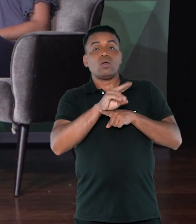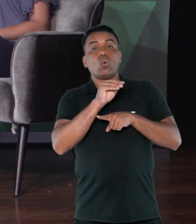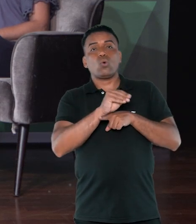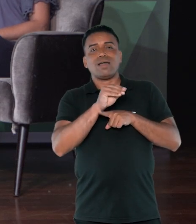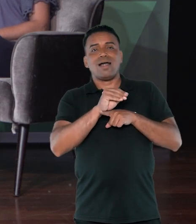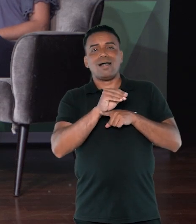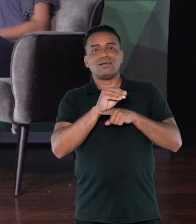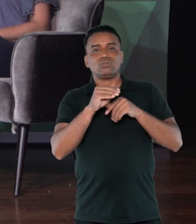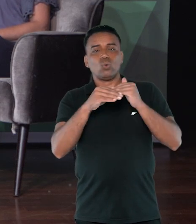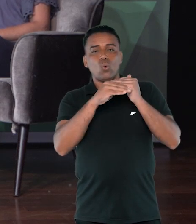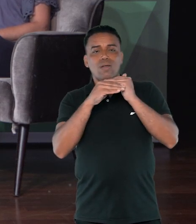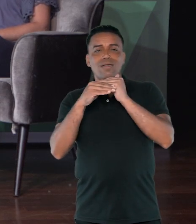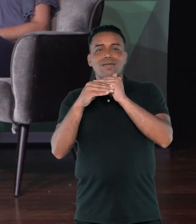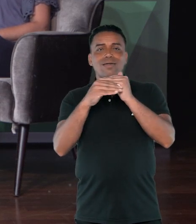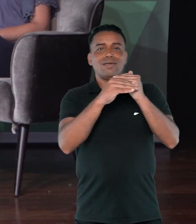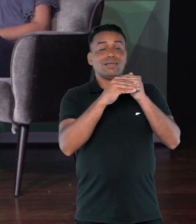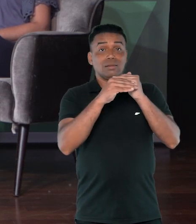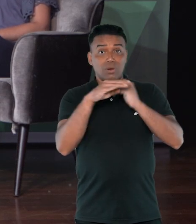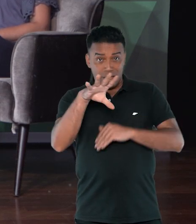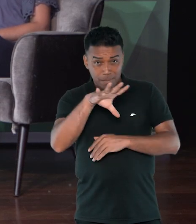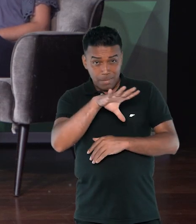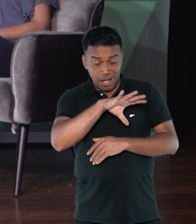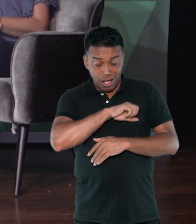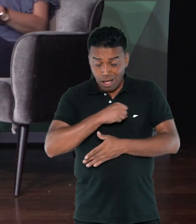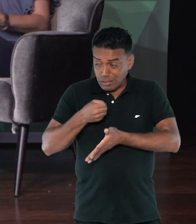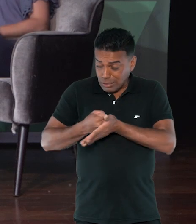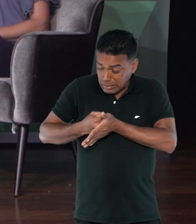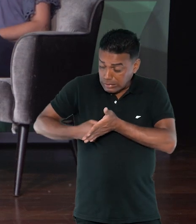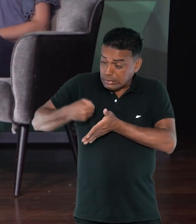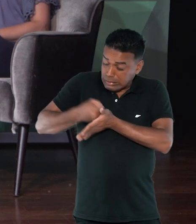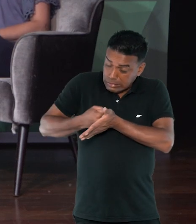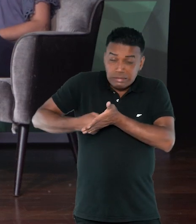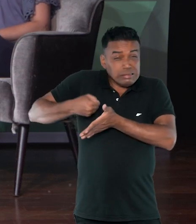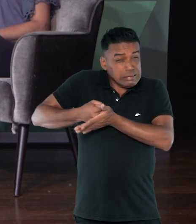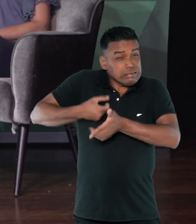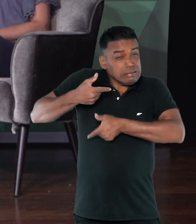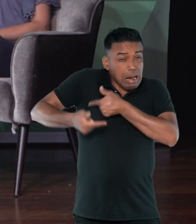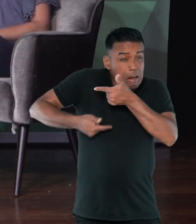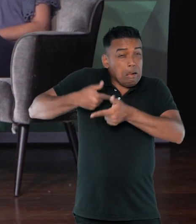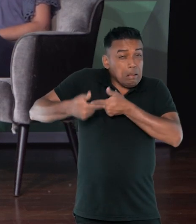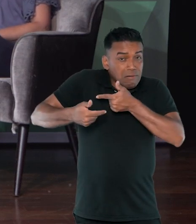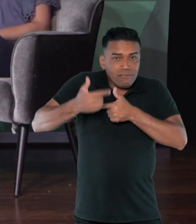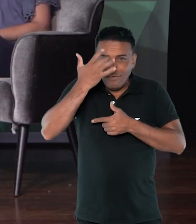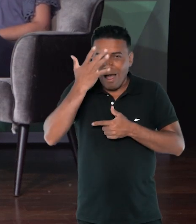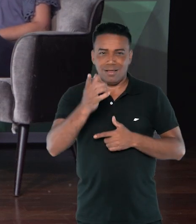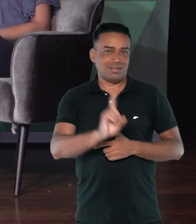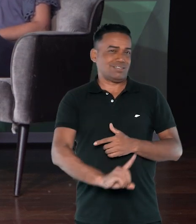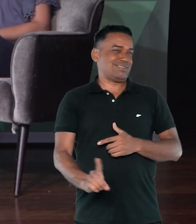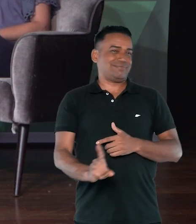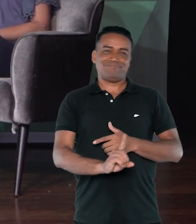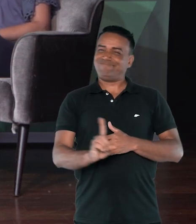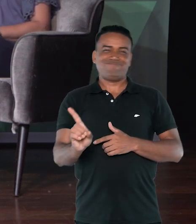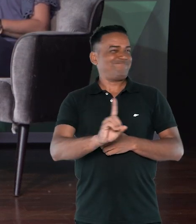é equilíbrio, não adianta só amar também, né? Porque fala-se muito de amor, né? O amor, ele não é uma garantia, né?